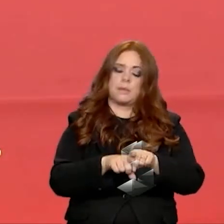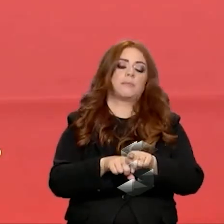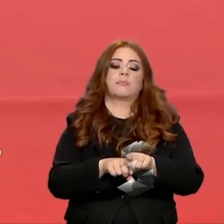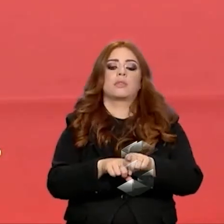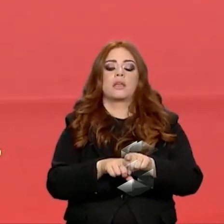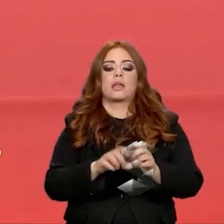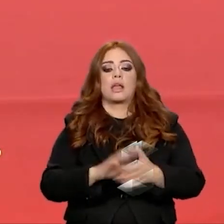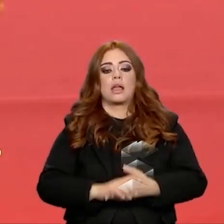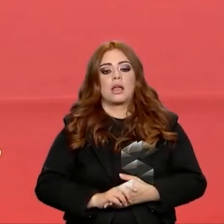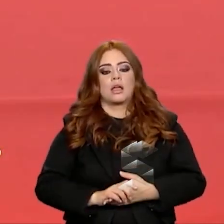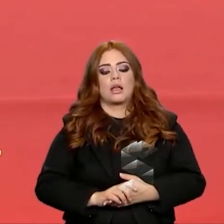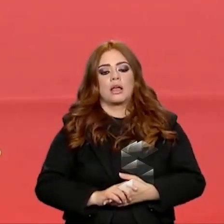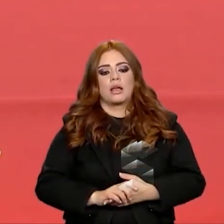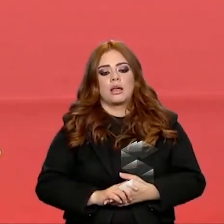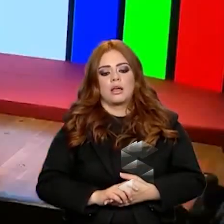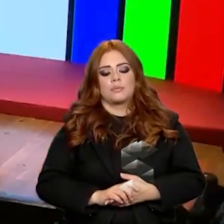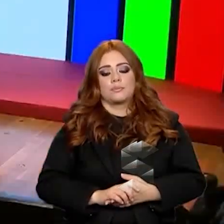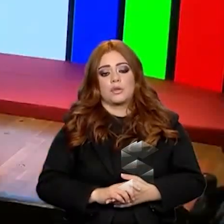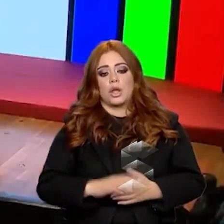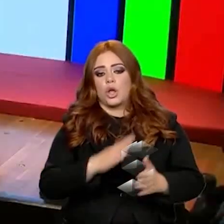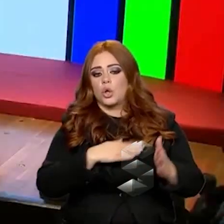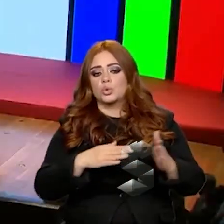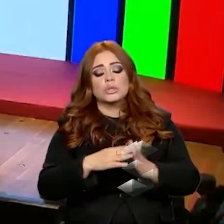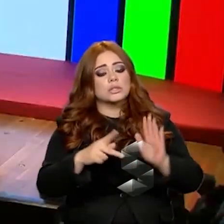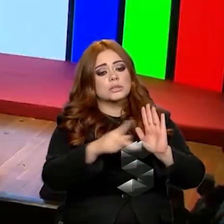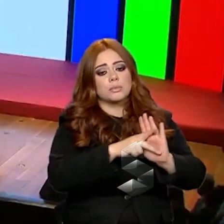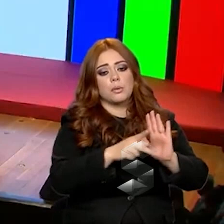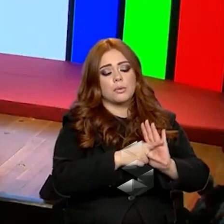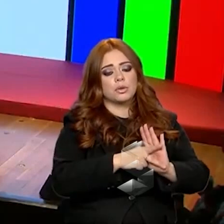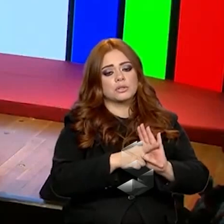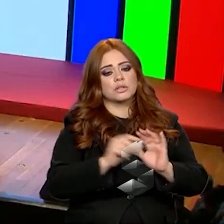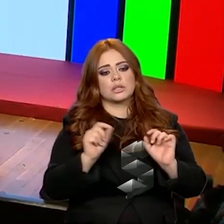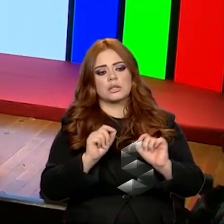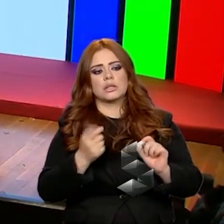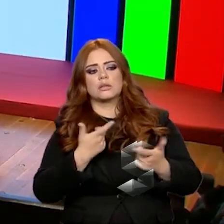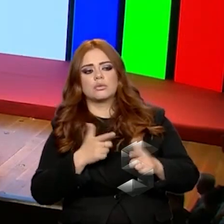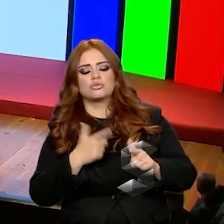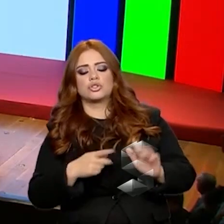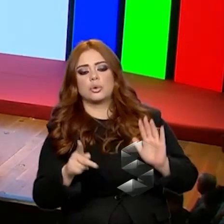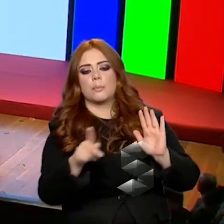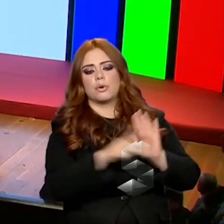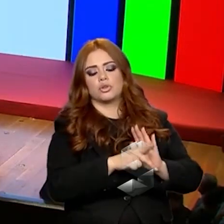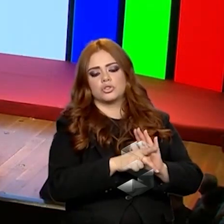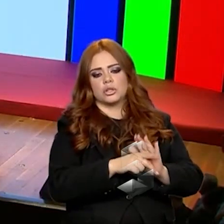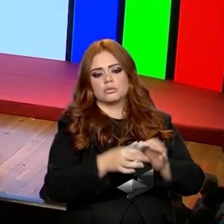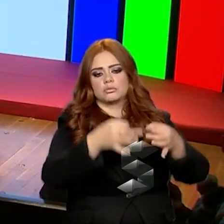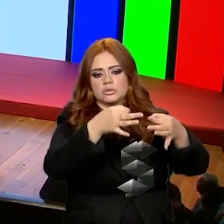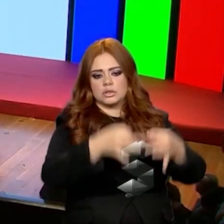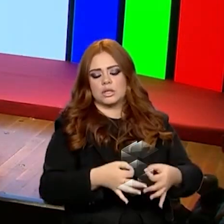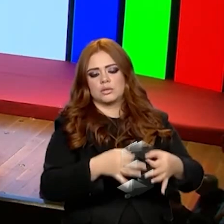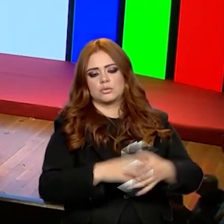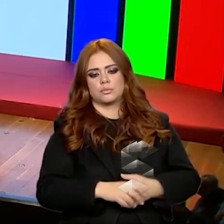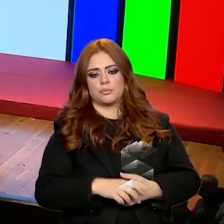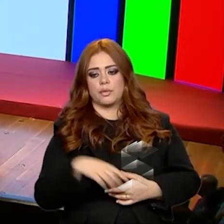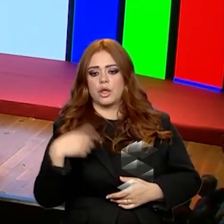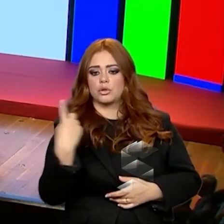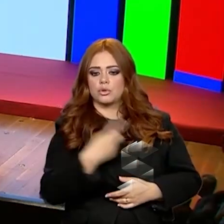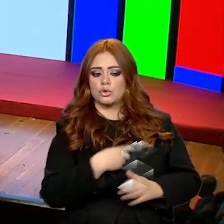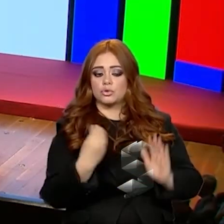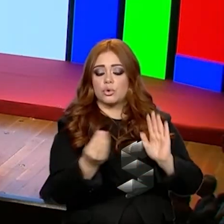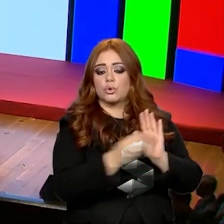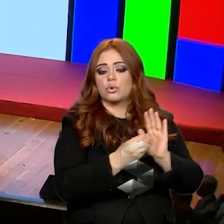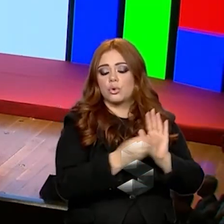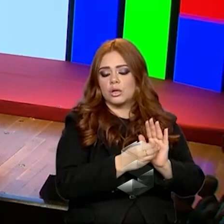estavam suficientemente maduras ou que não tinham o projeto concluído, nós incluímos no PAC